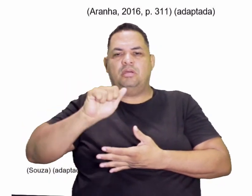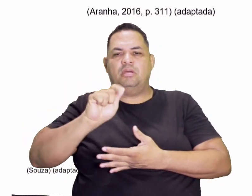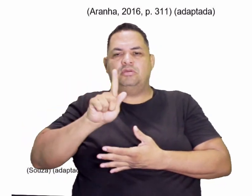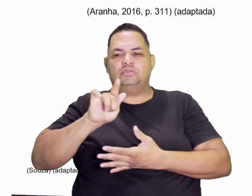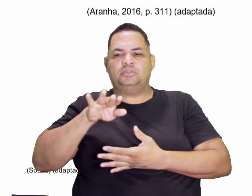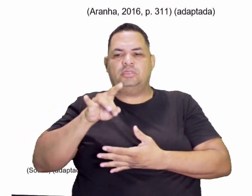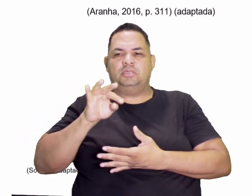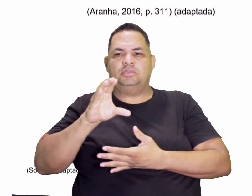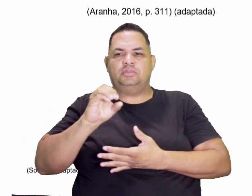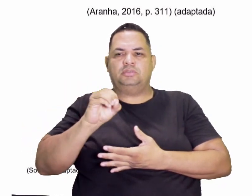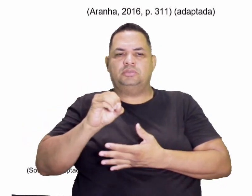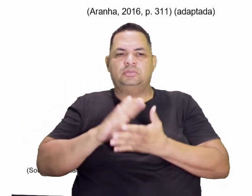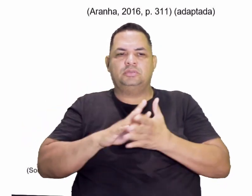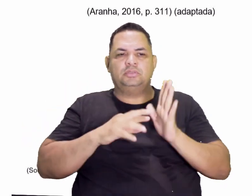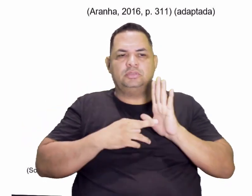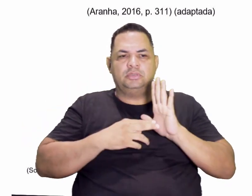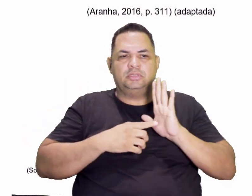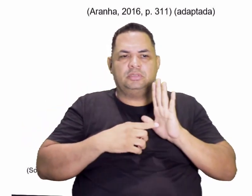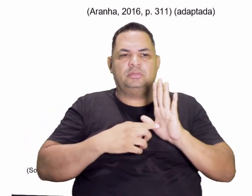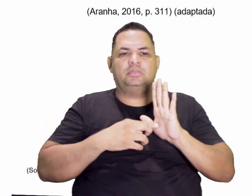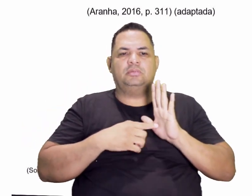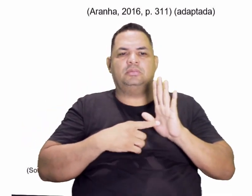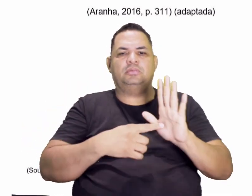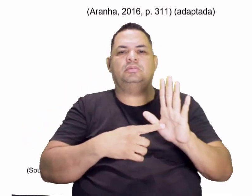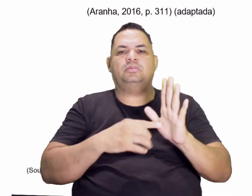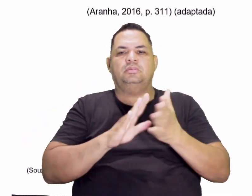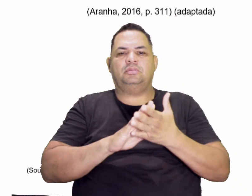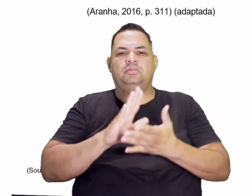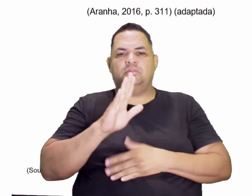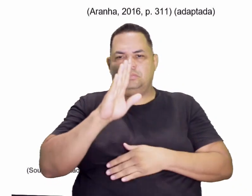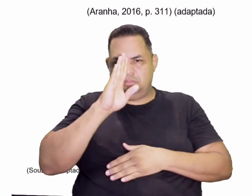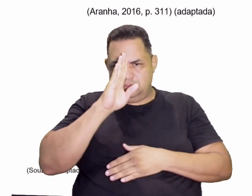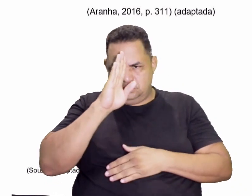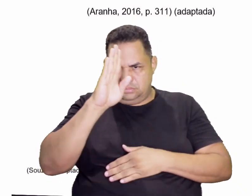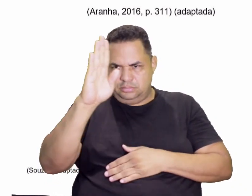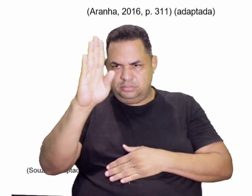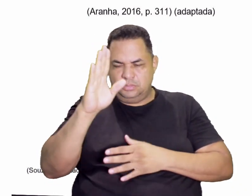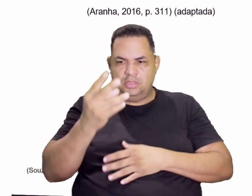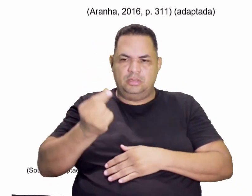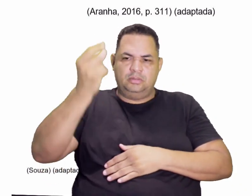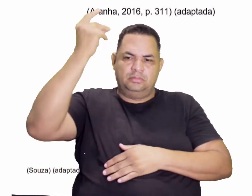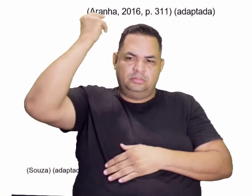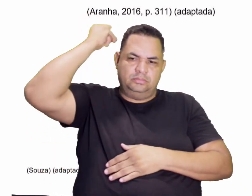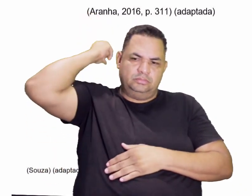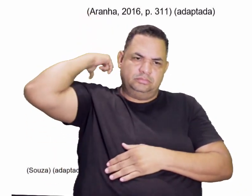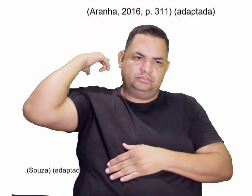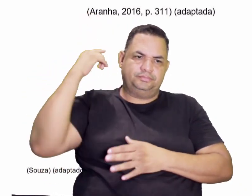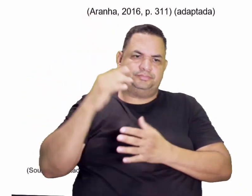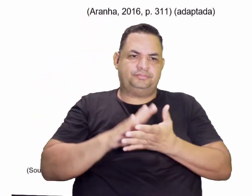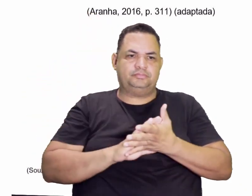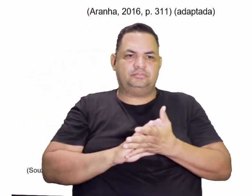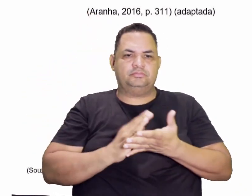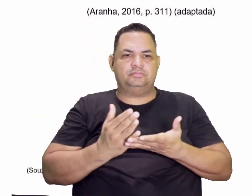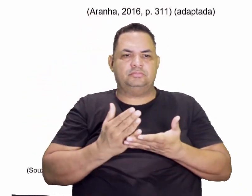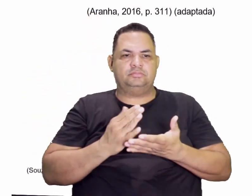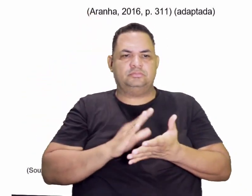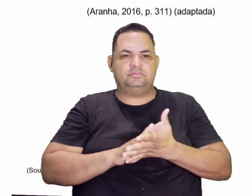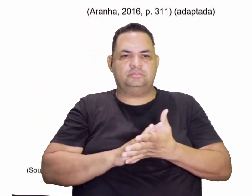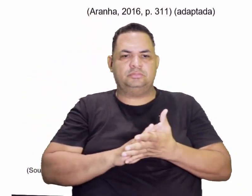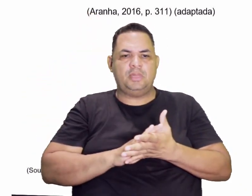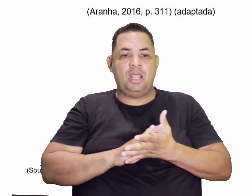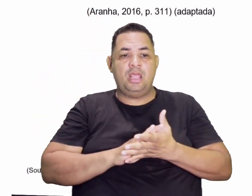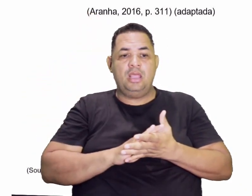geocêntrica daqueles antigos. Esse tratado matemático e astrônomo